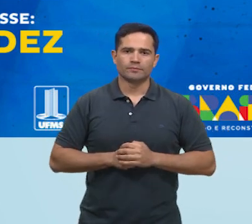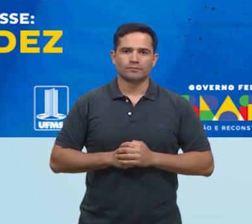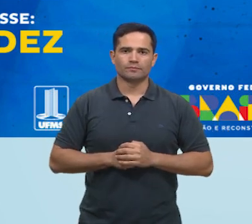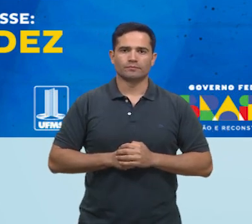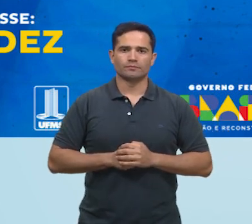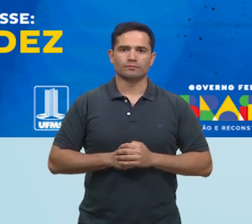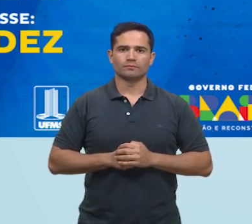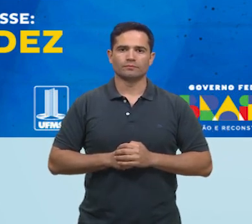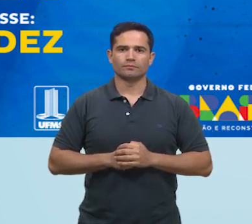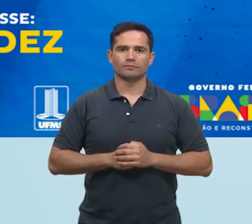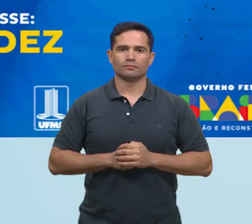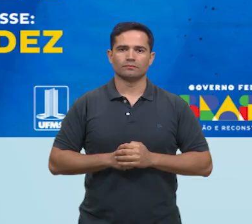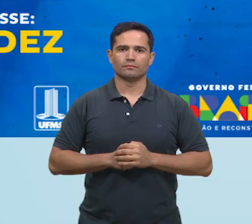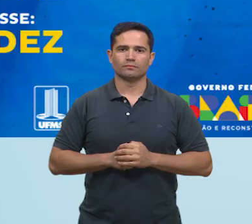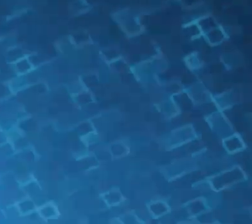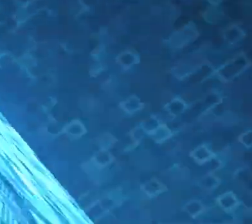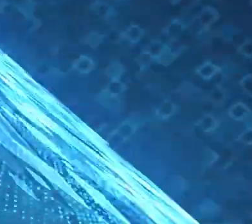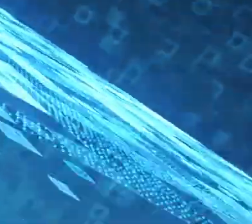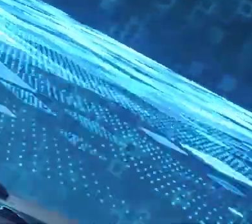ufms.br